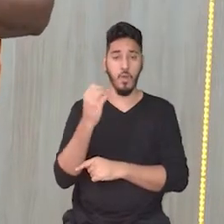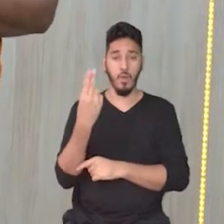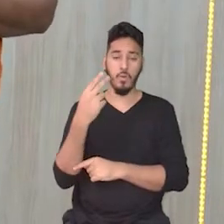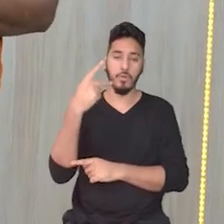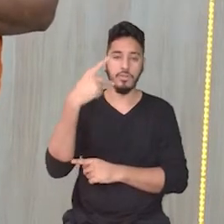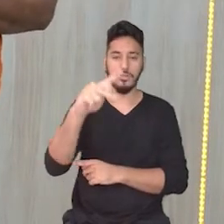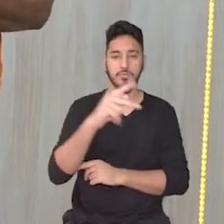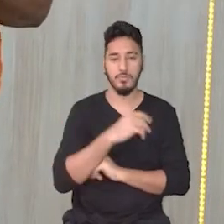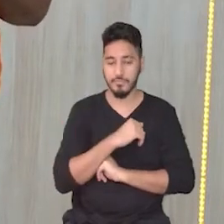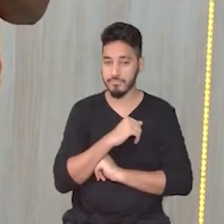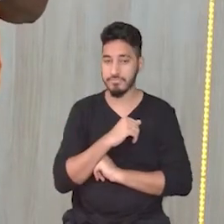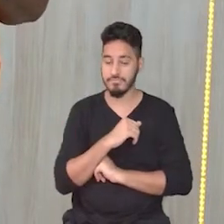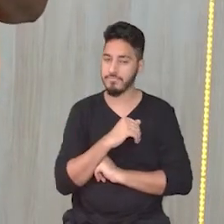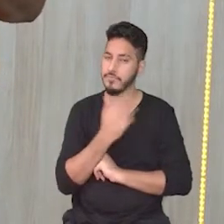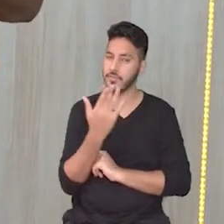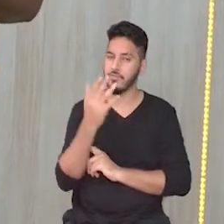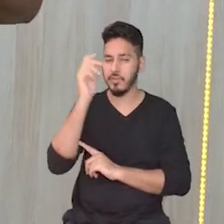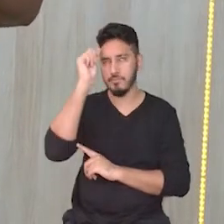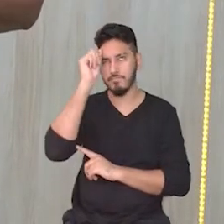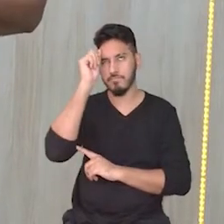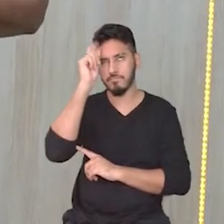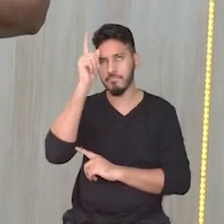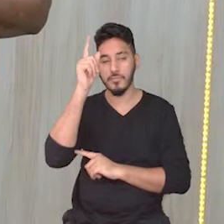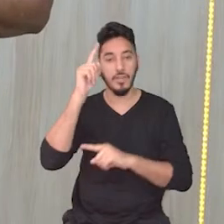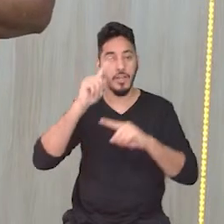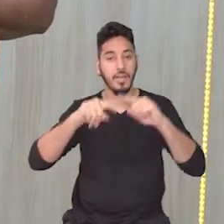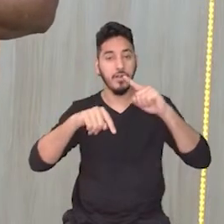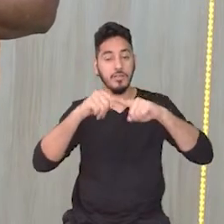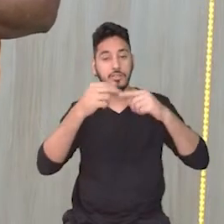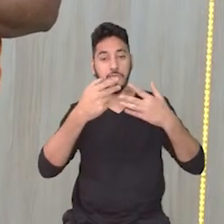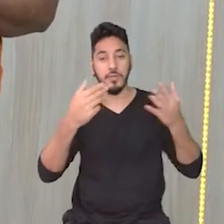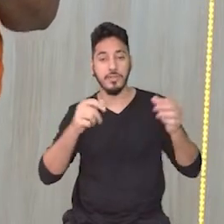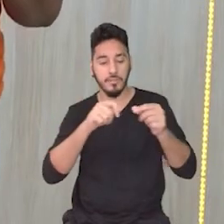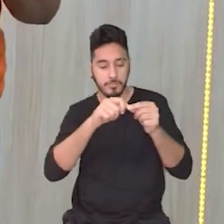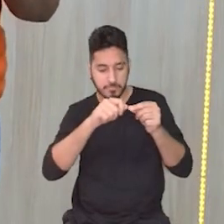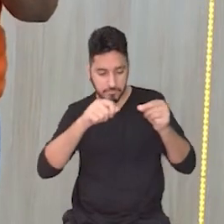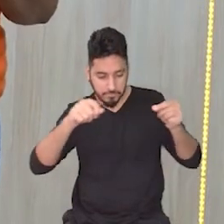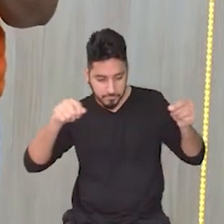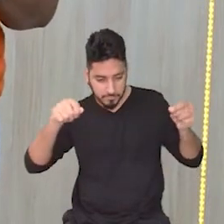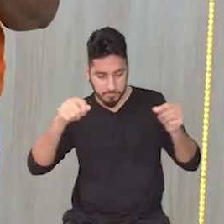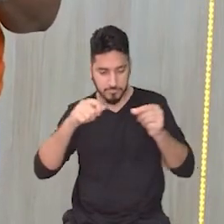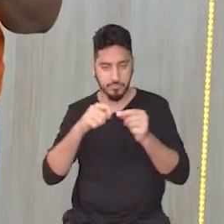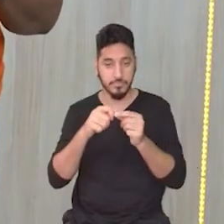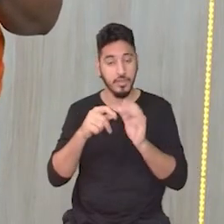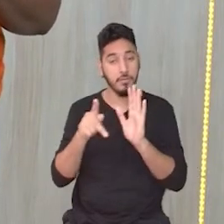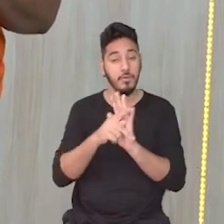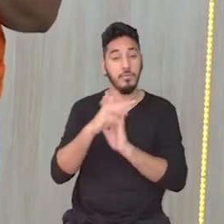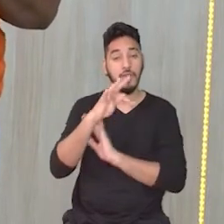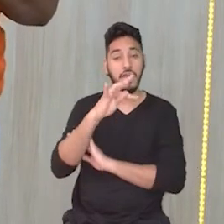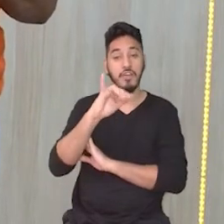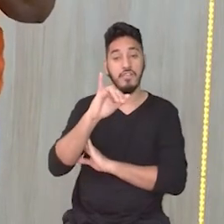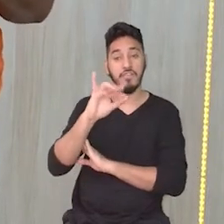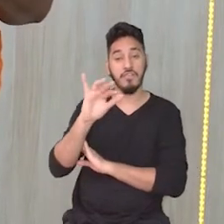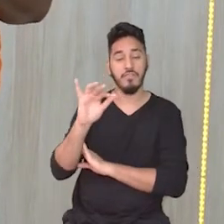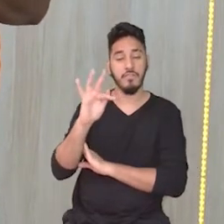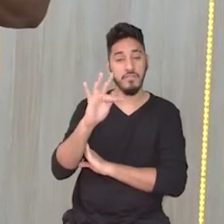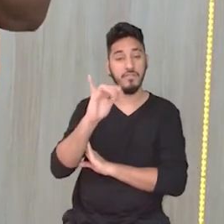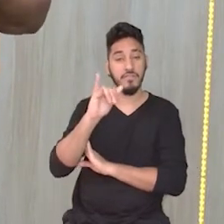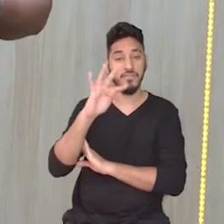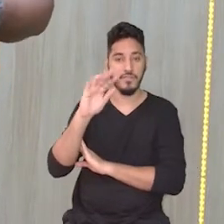sua. Então, foi criado os instrumentos de medida. Foi criada a fita métrica,